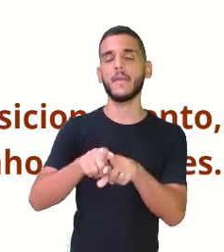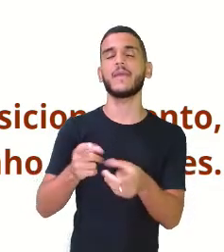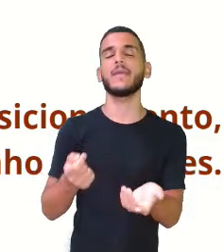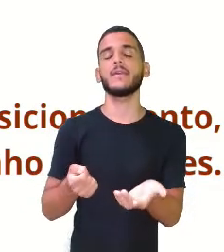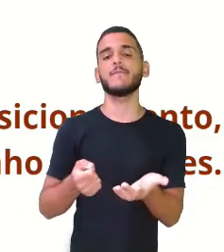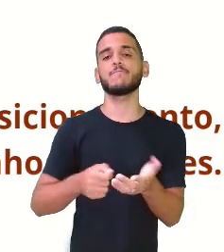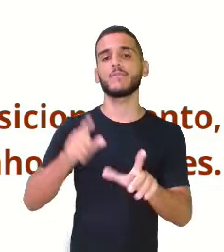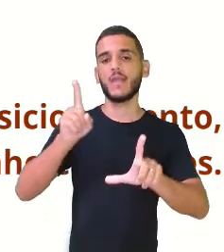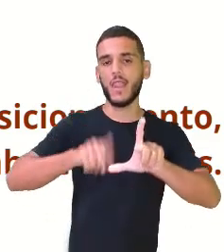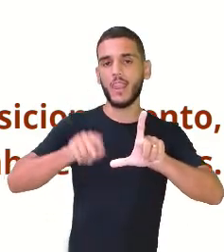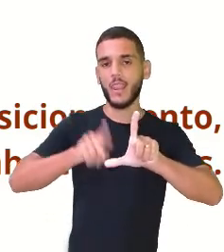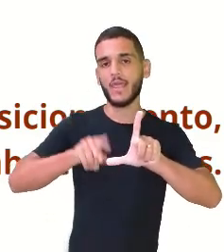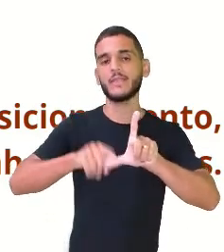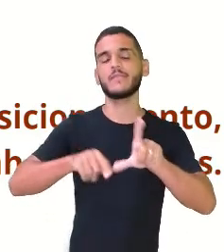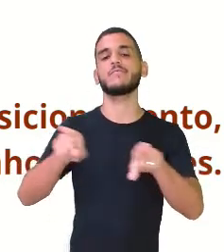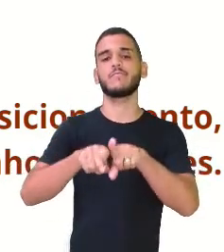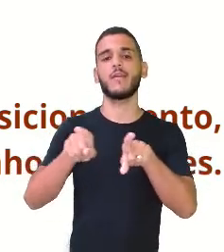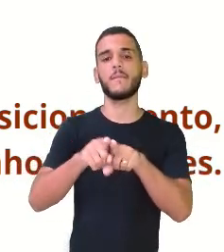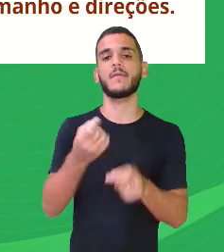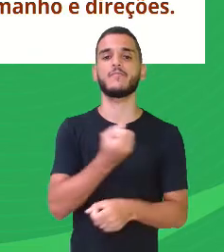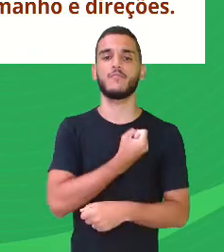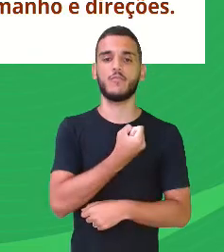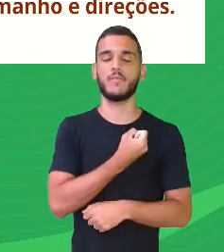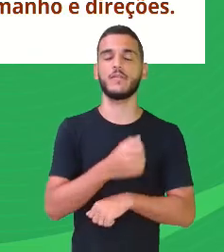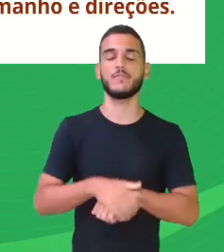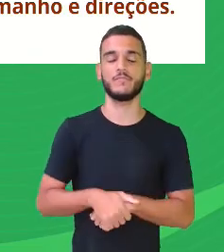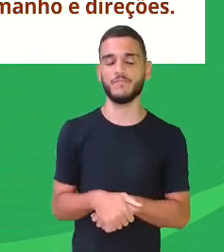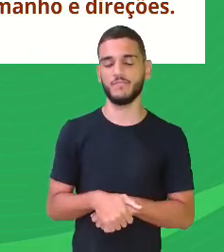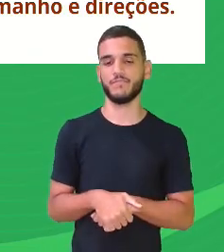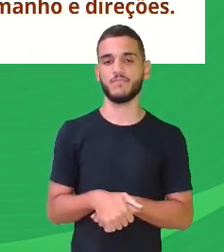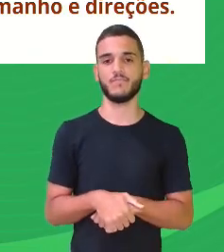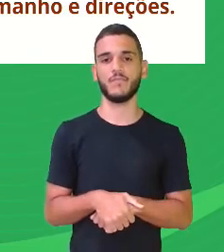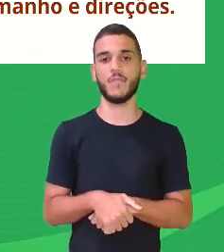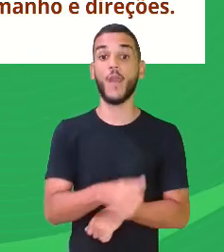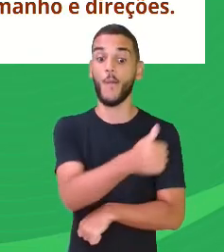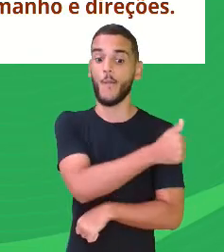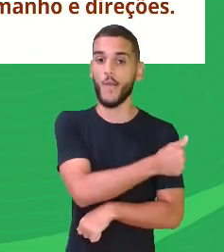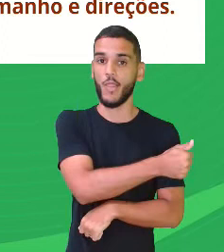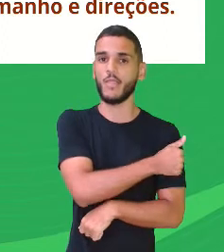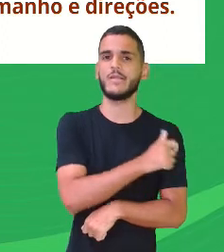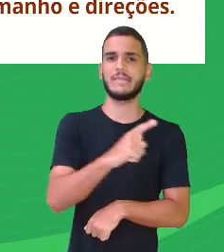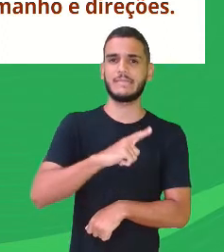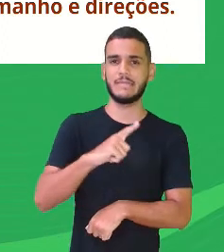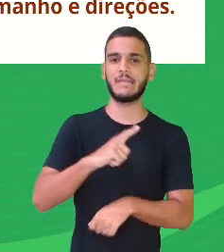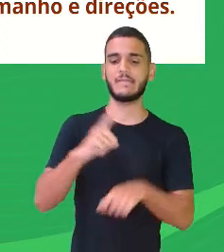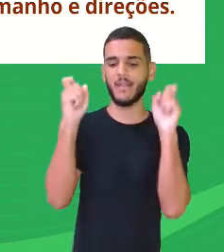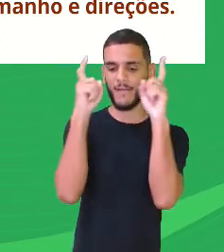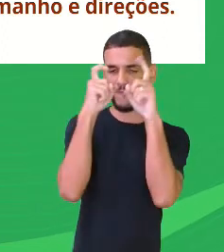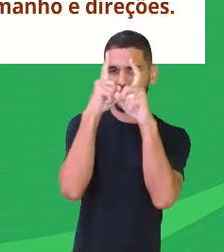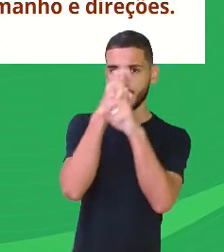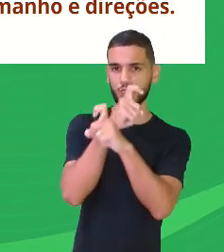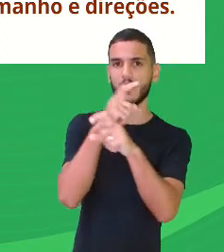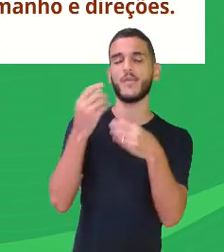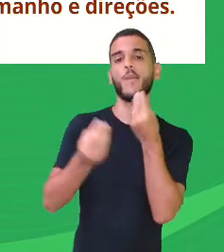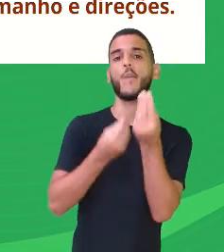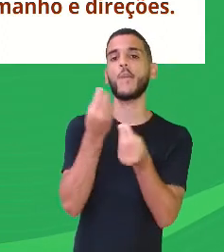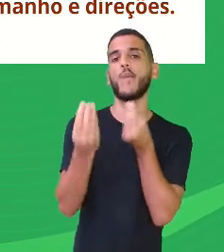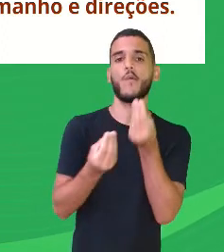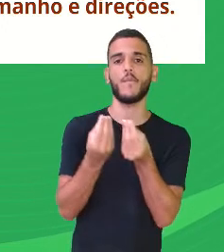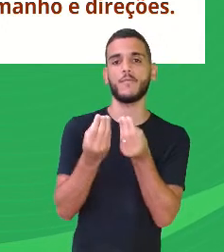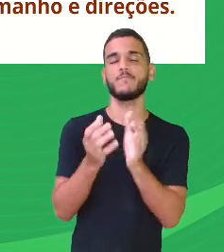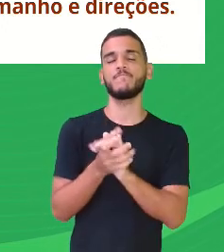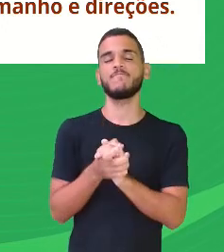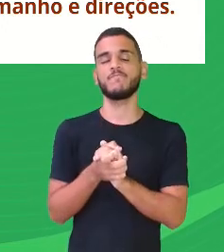no dia anterior que esse estudante ele tem uma dificuldade bastante importante em relação